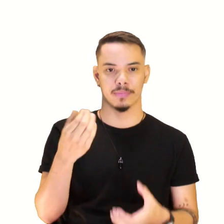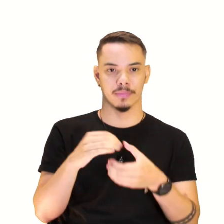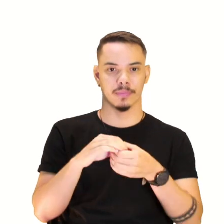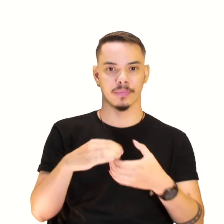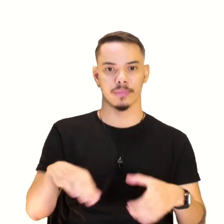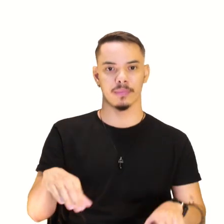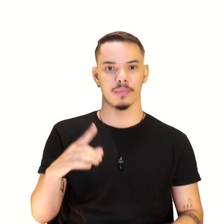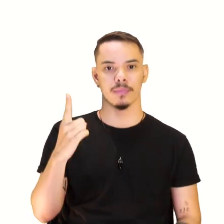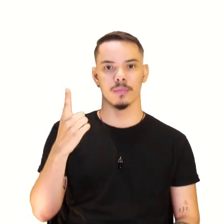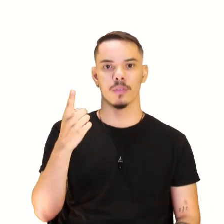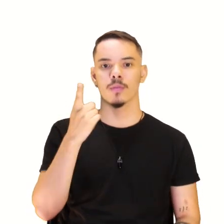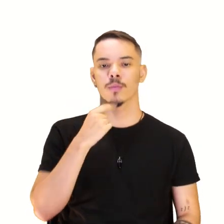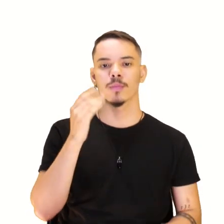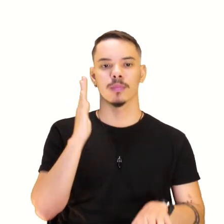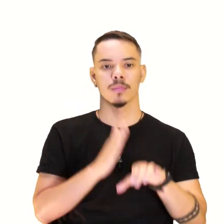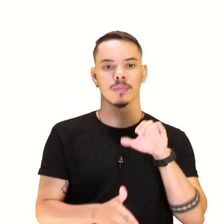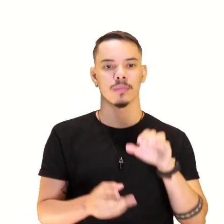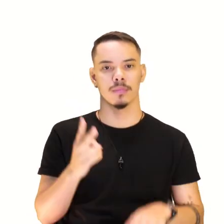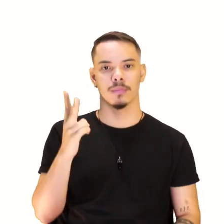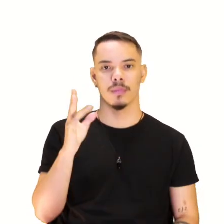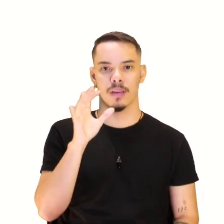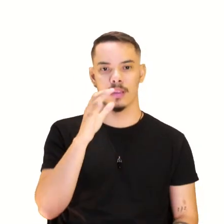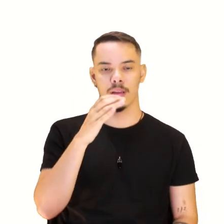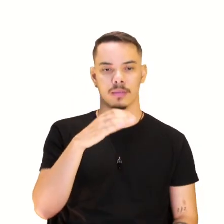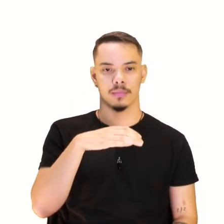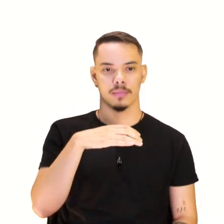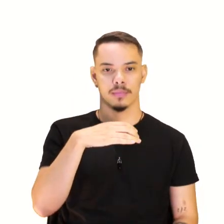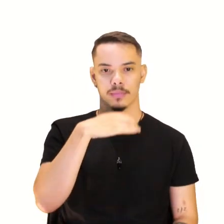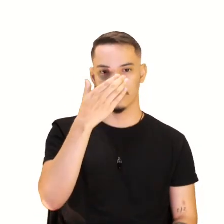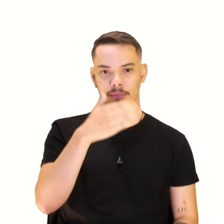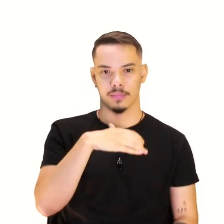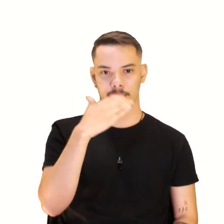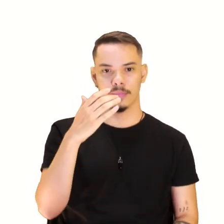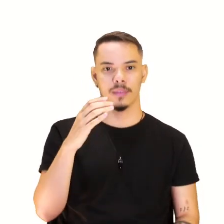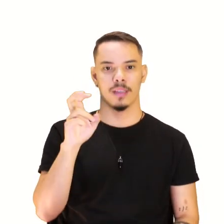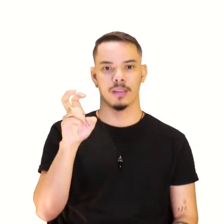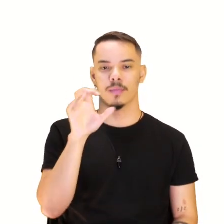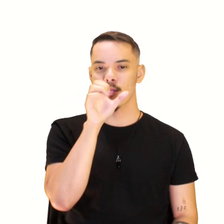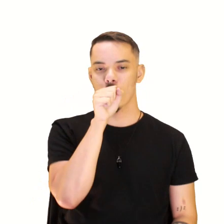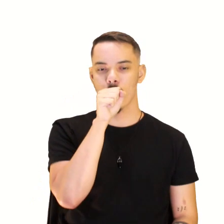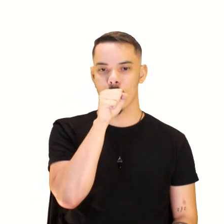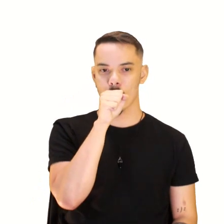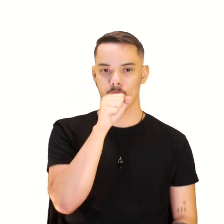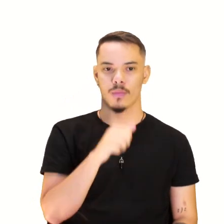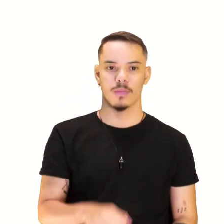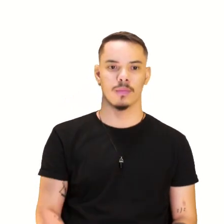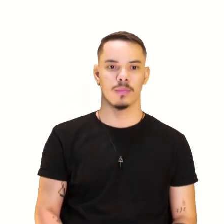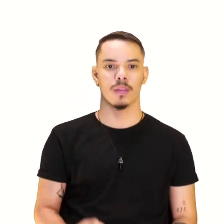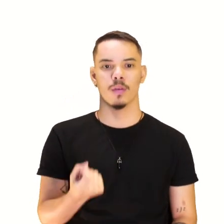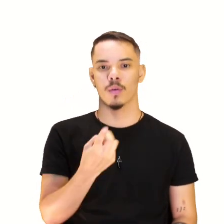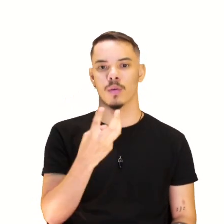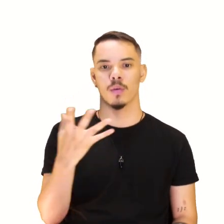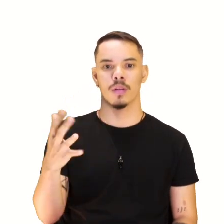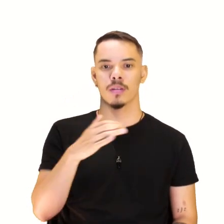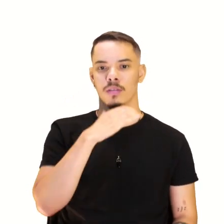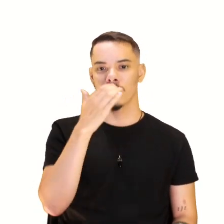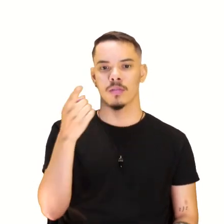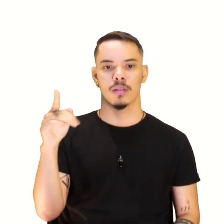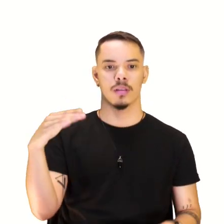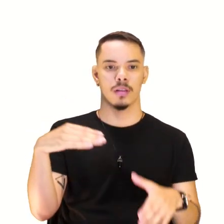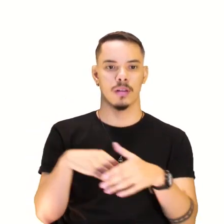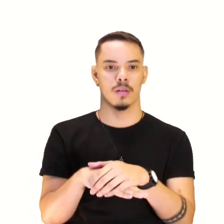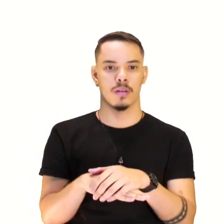ovos, 1 tomate, 2 maçãs e 5 laranjas. Quantas frutas